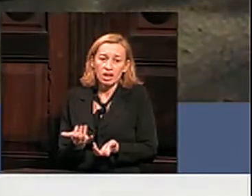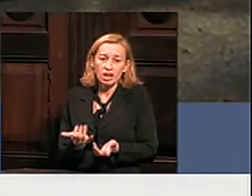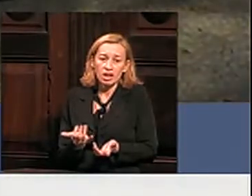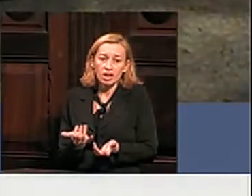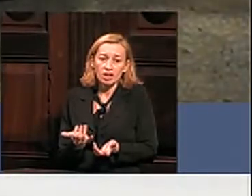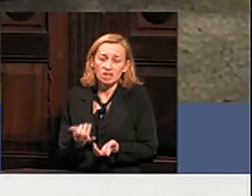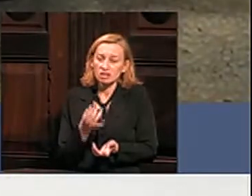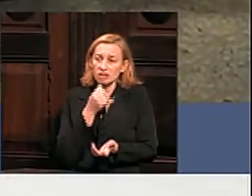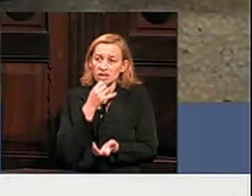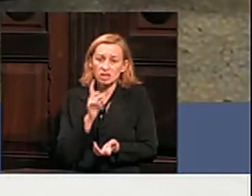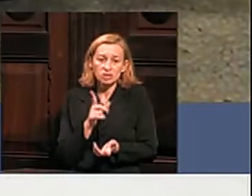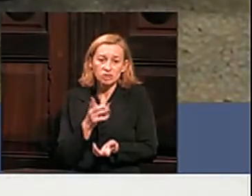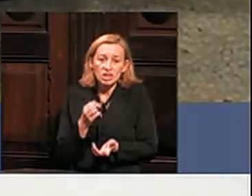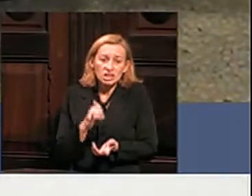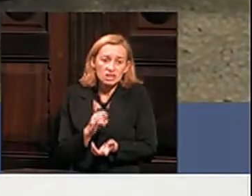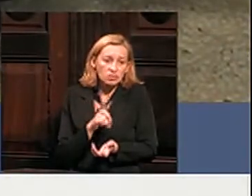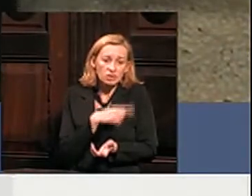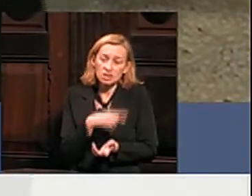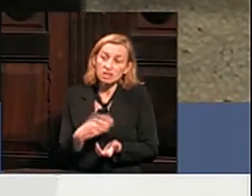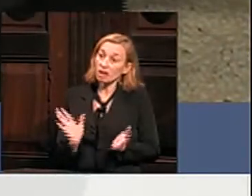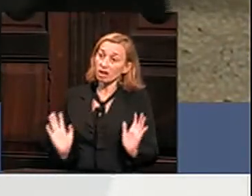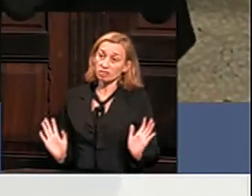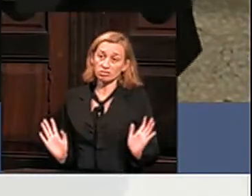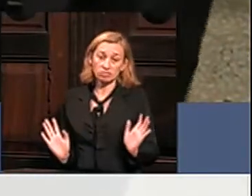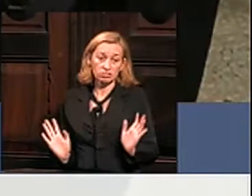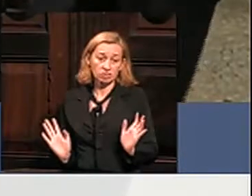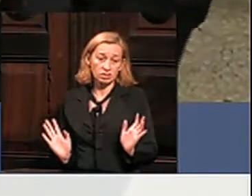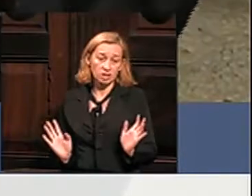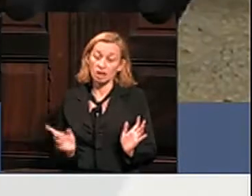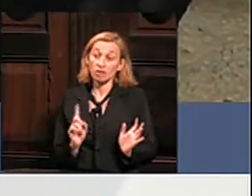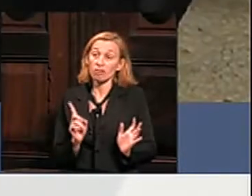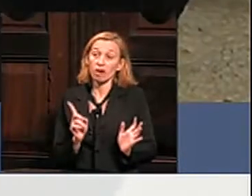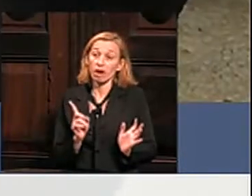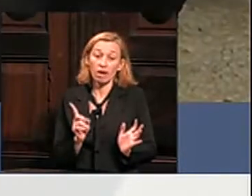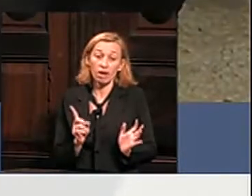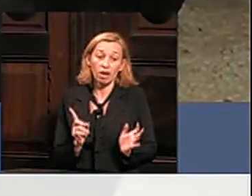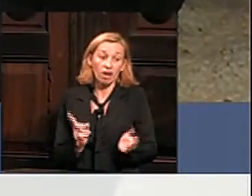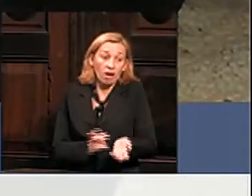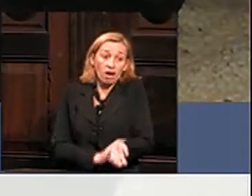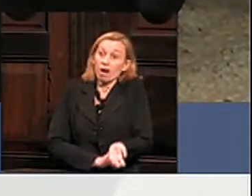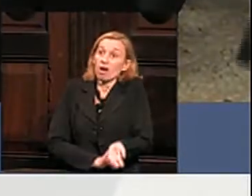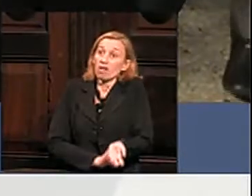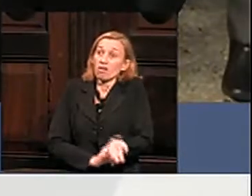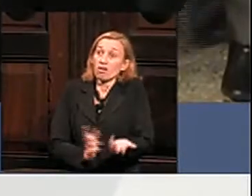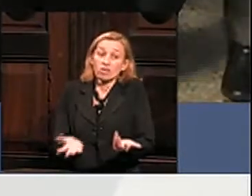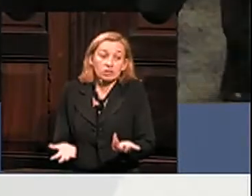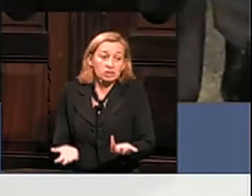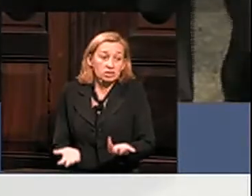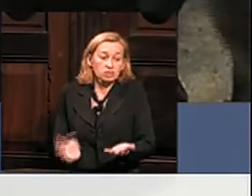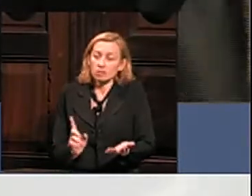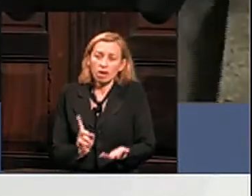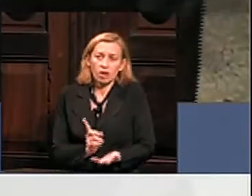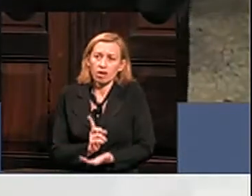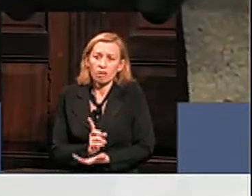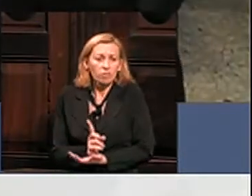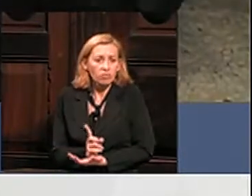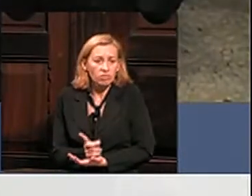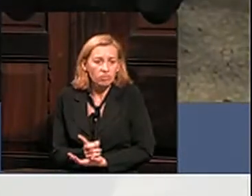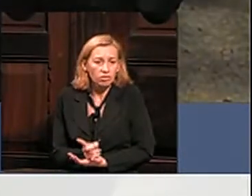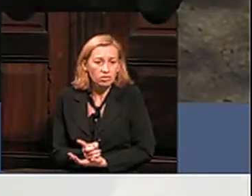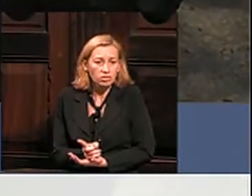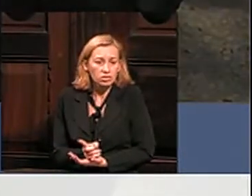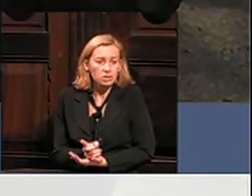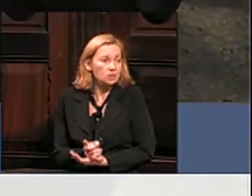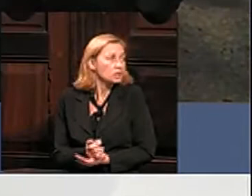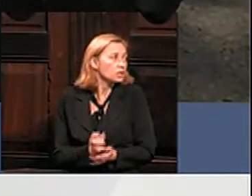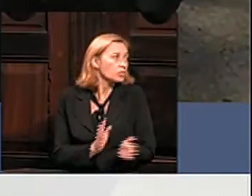fosse rejeitado. Ele não vai transformar isso... Pela